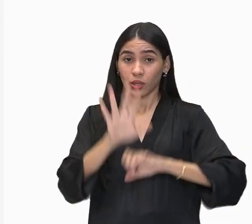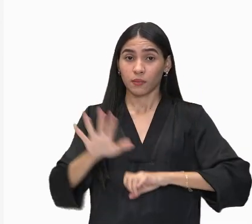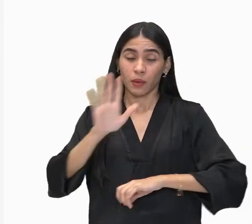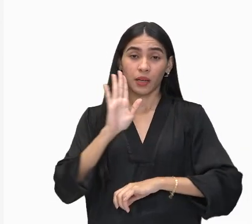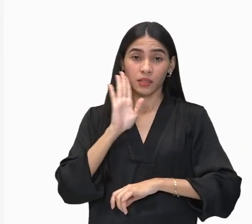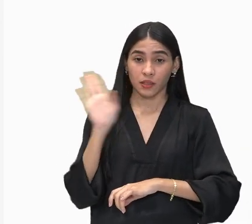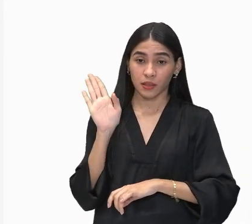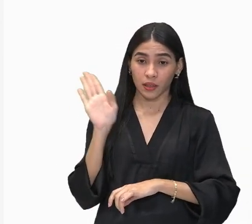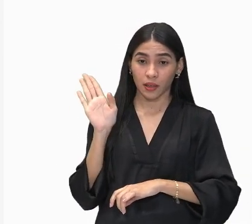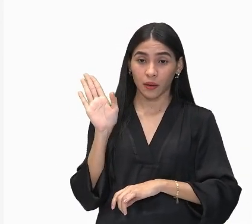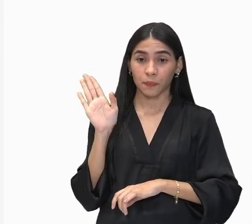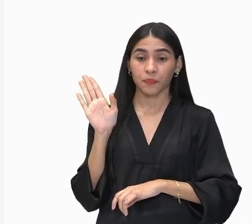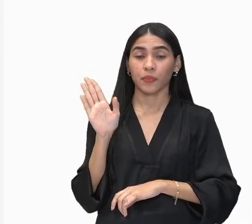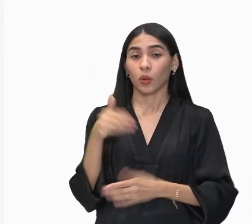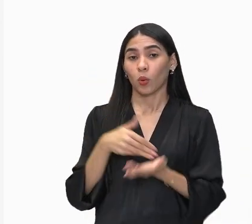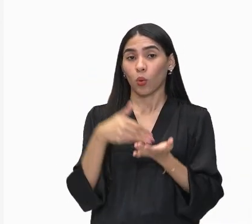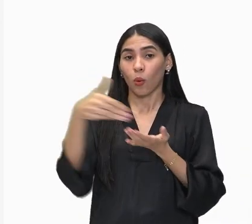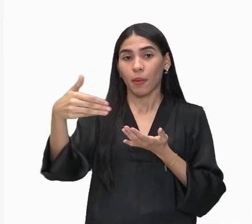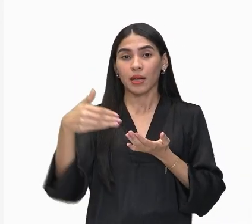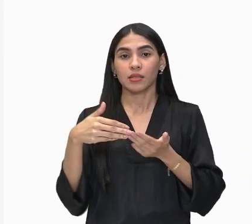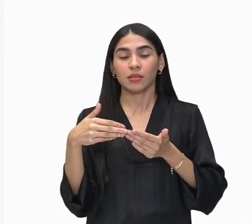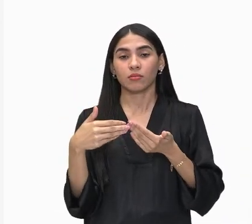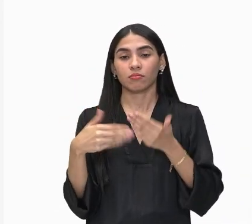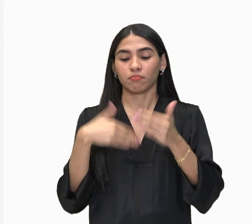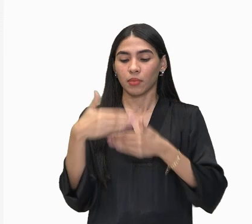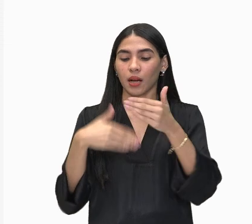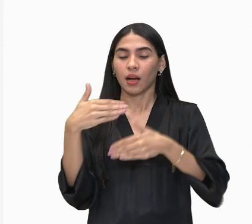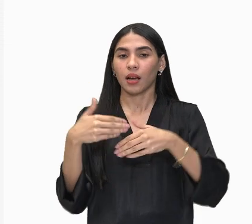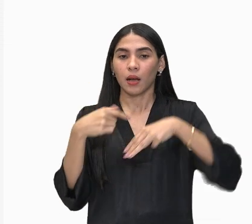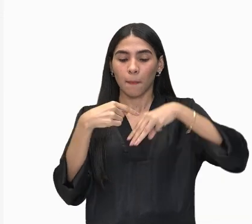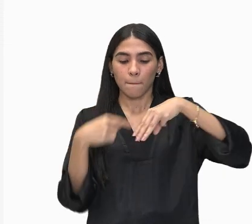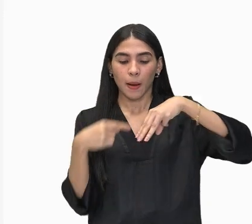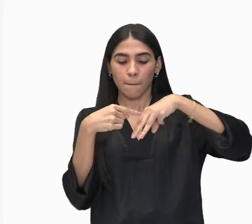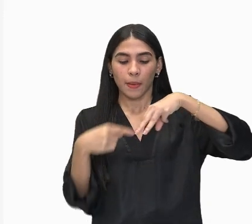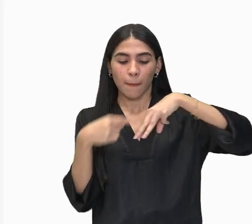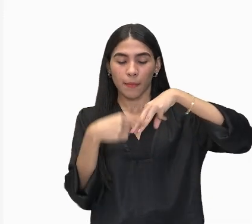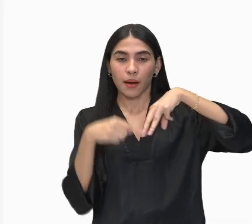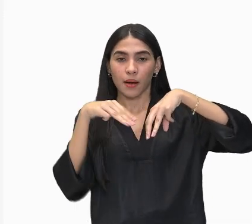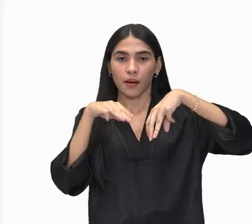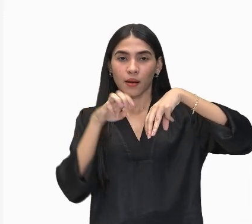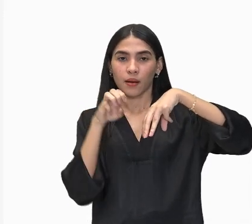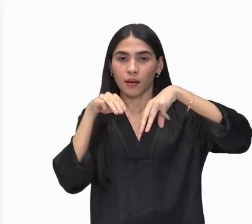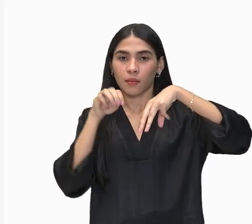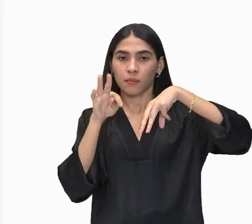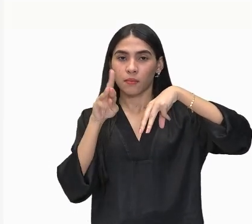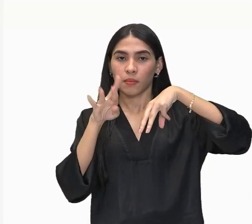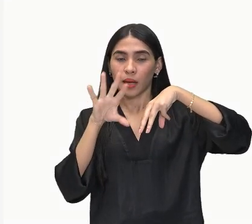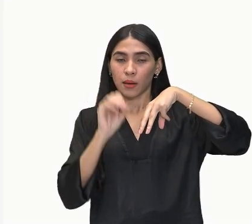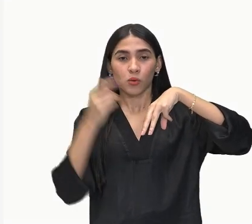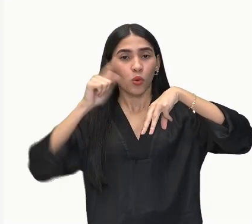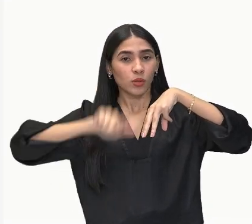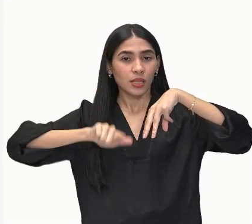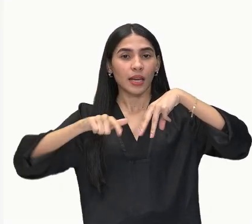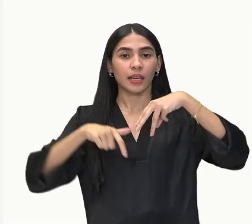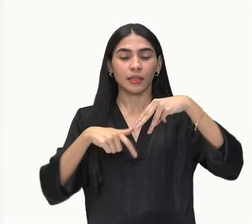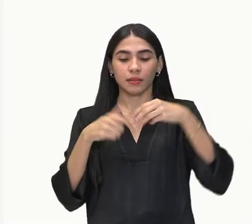que eles começam a produzir os membros, eles vão ganhando a adaptação para poder se